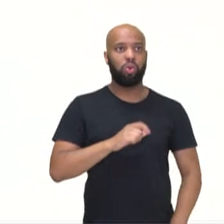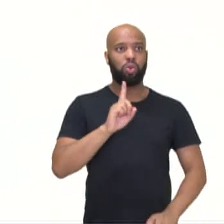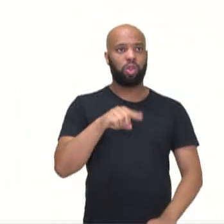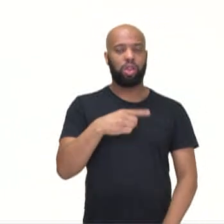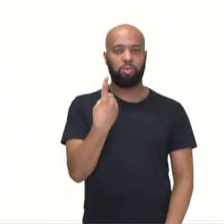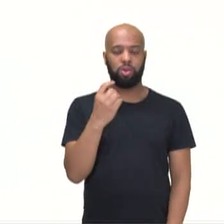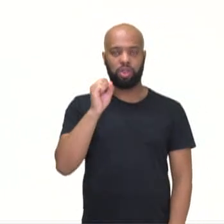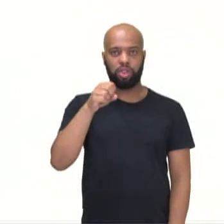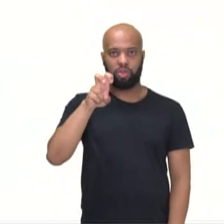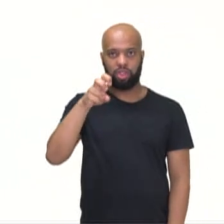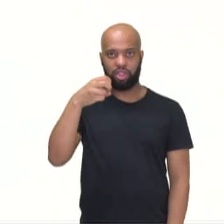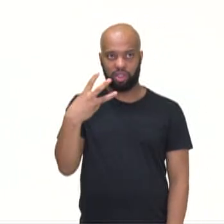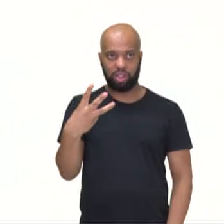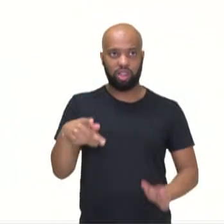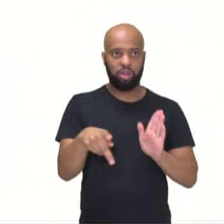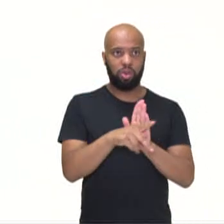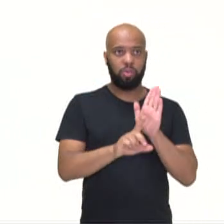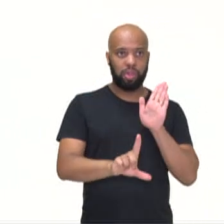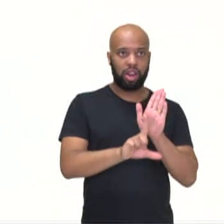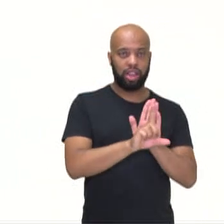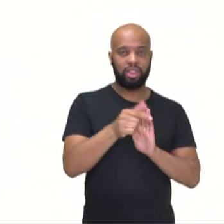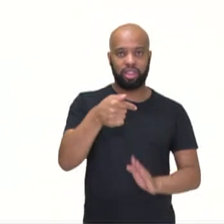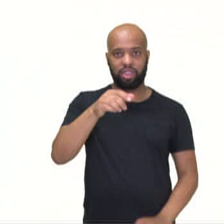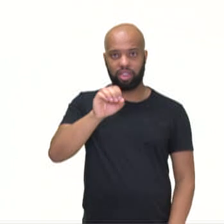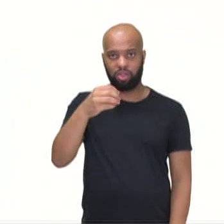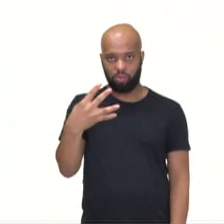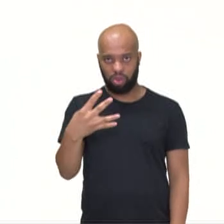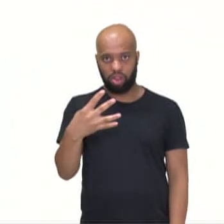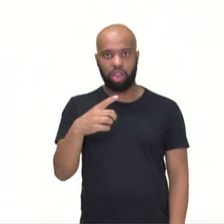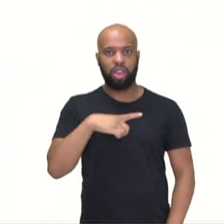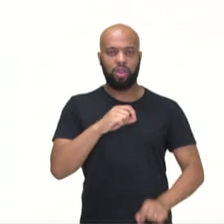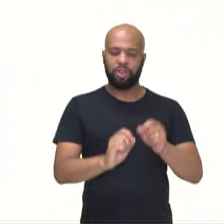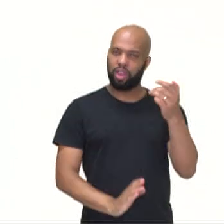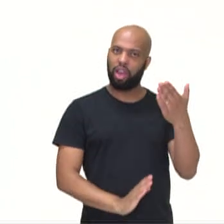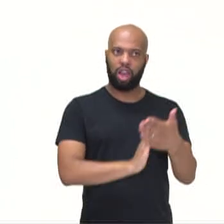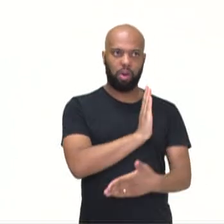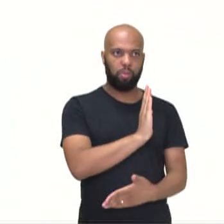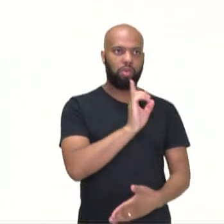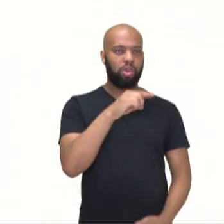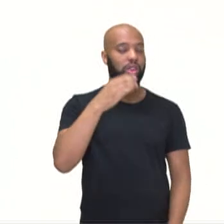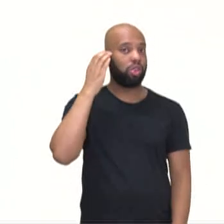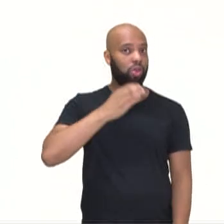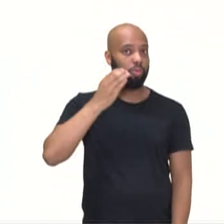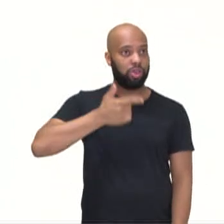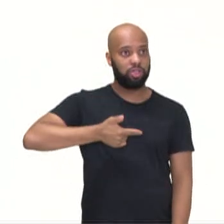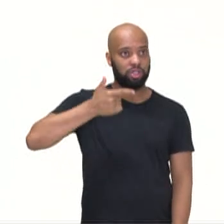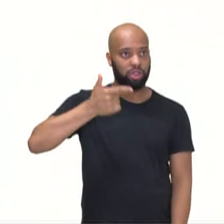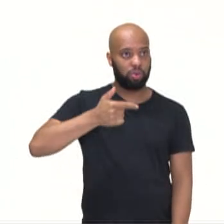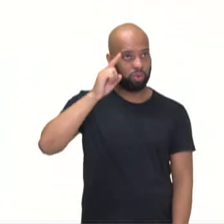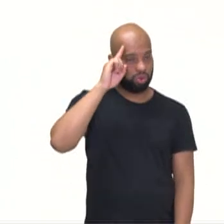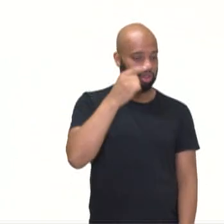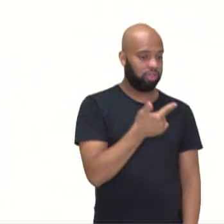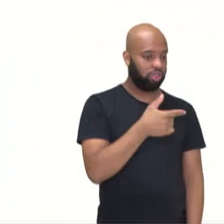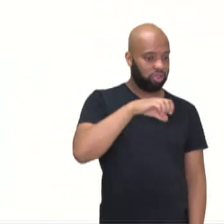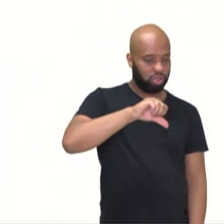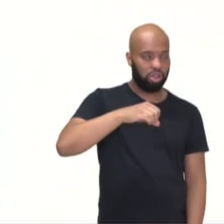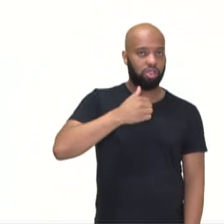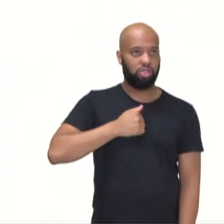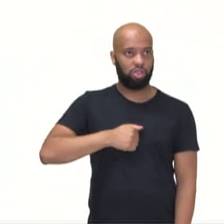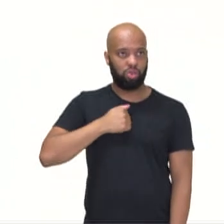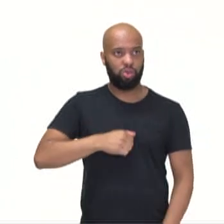704, e sancionada pelo imperador Dom Pedro II em 29 de agosto de